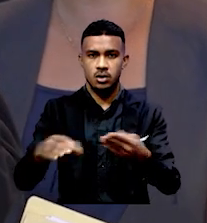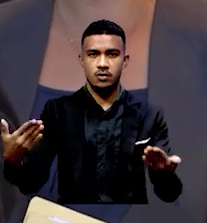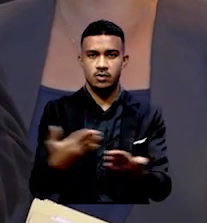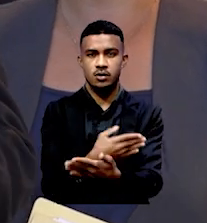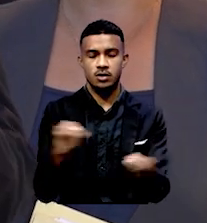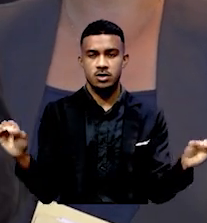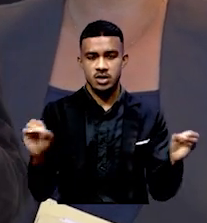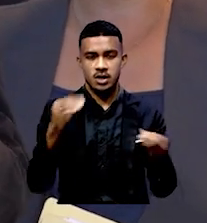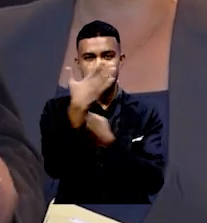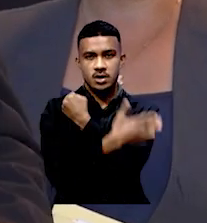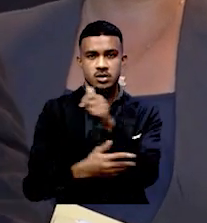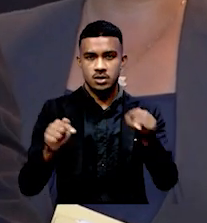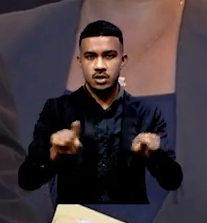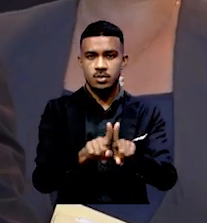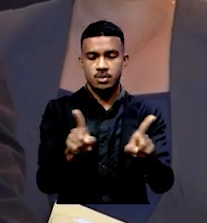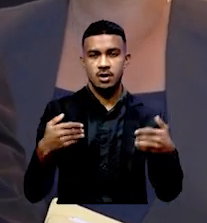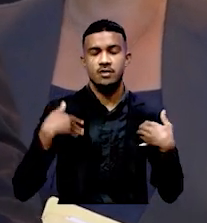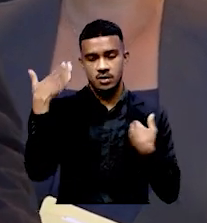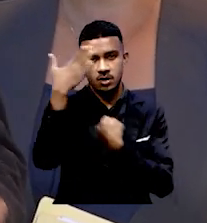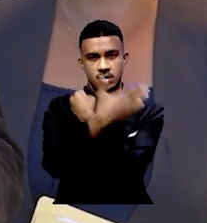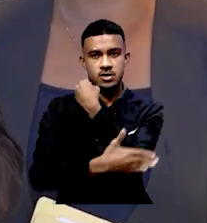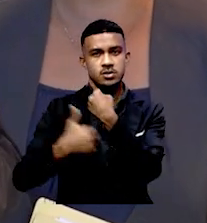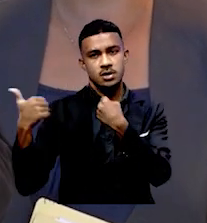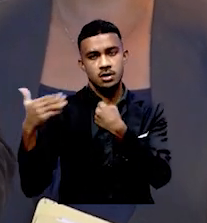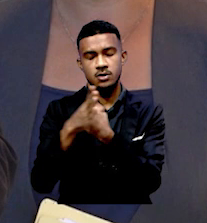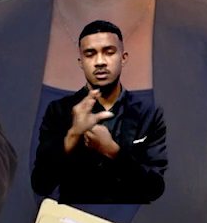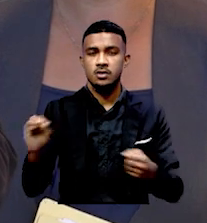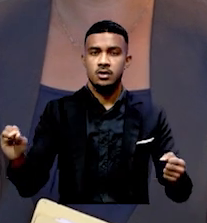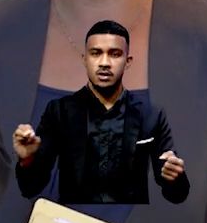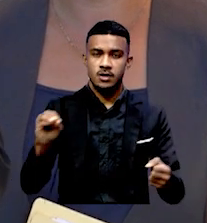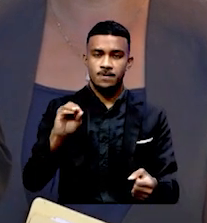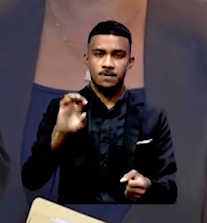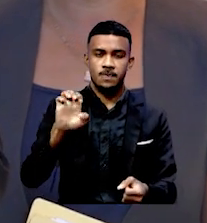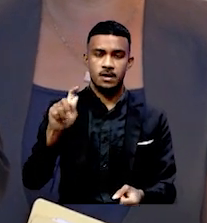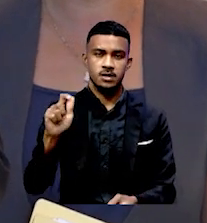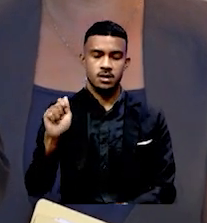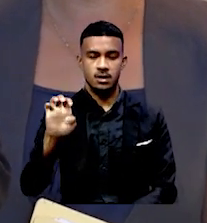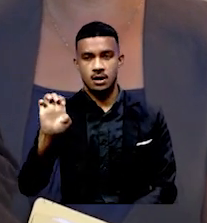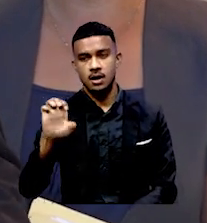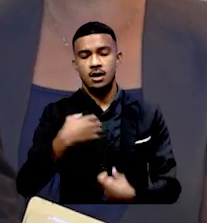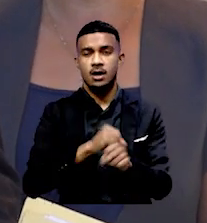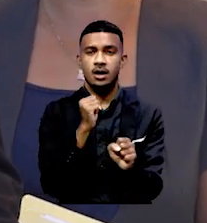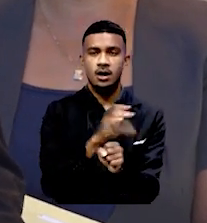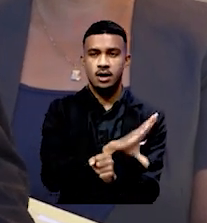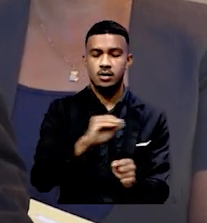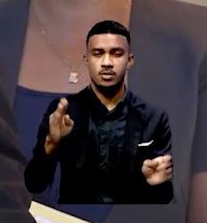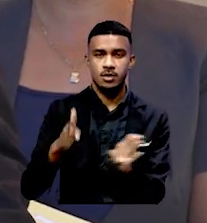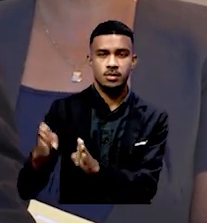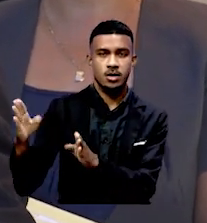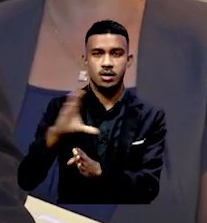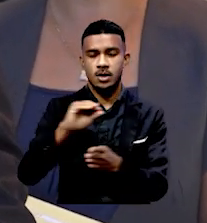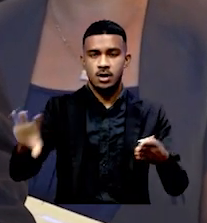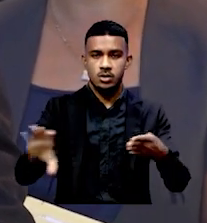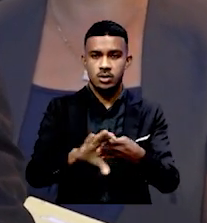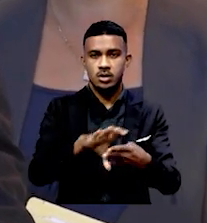tem Railara, na moça é Railio. Então, está a preparativo para a atualização da base de dados no recenseamento eleitoral. No moço,